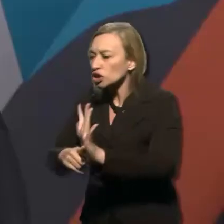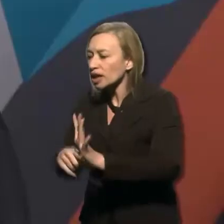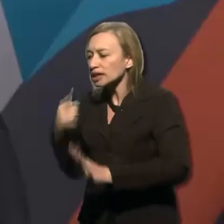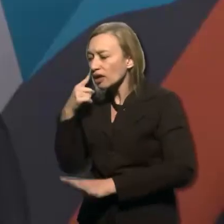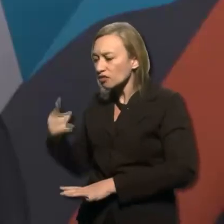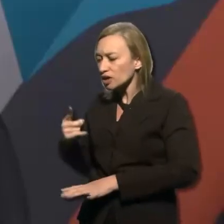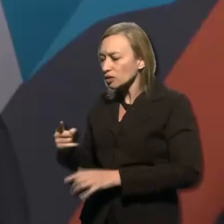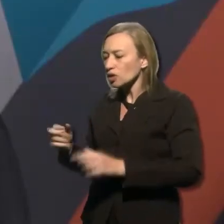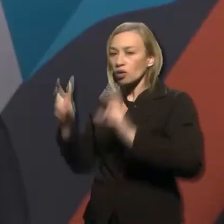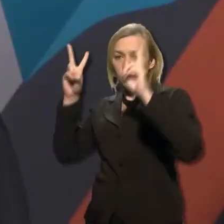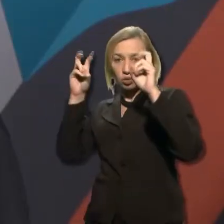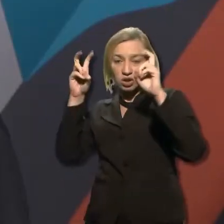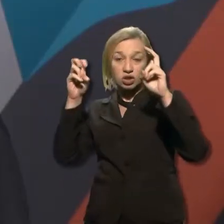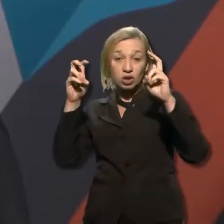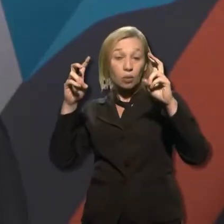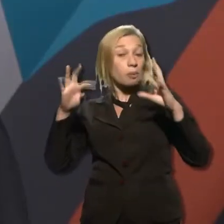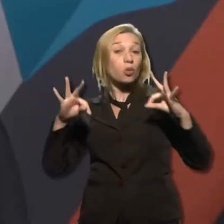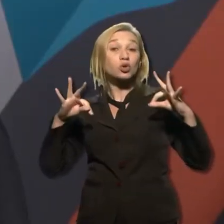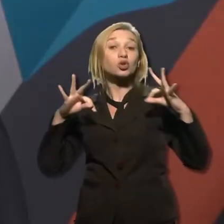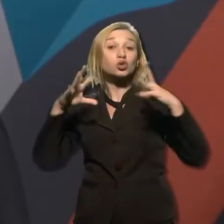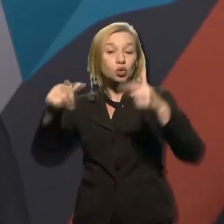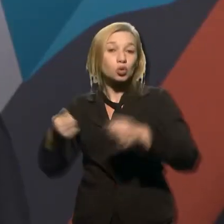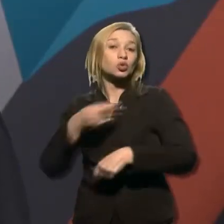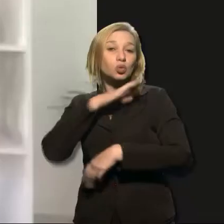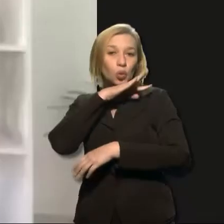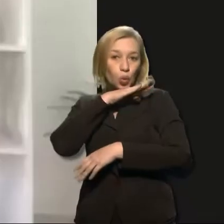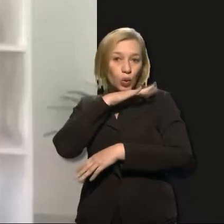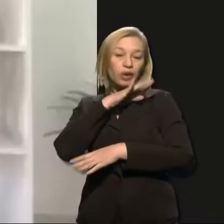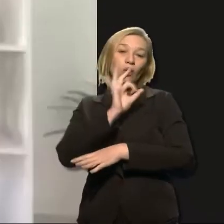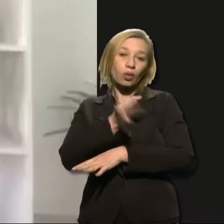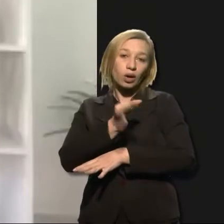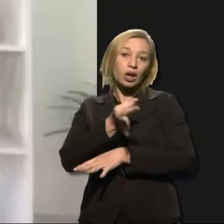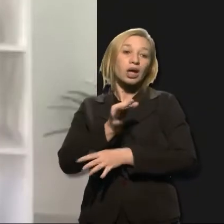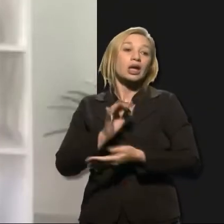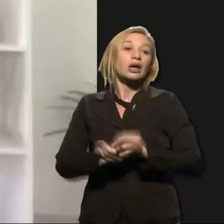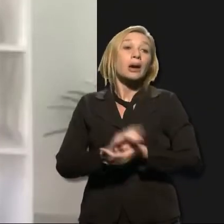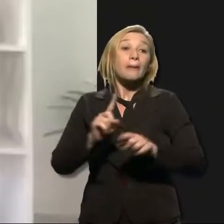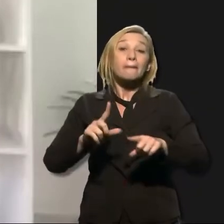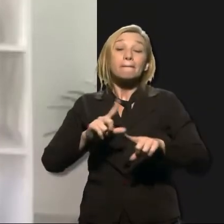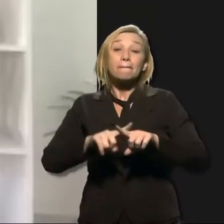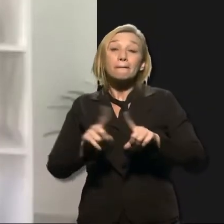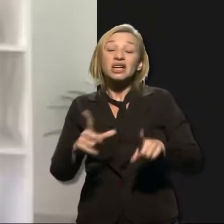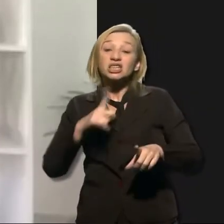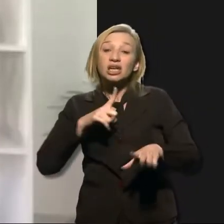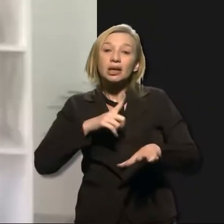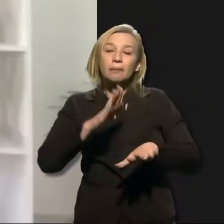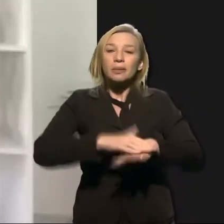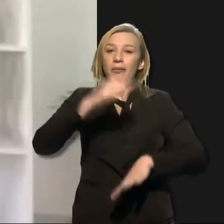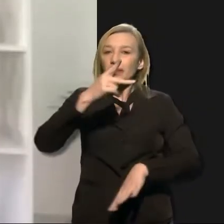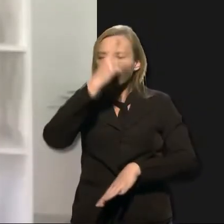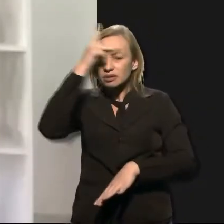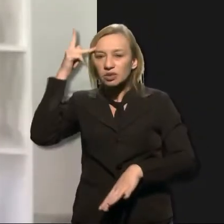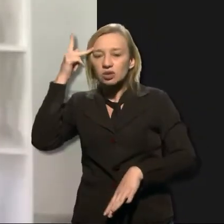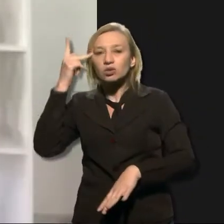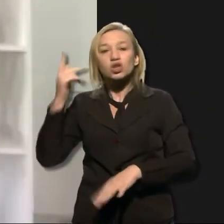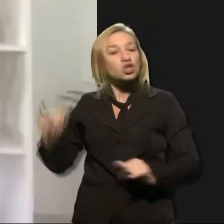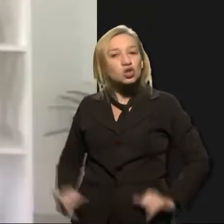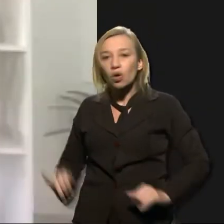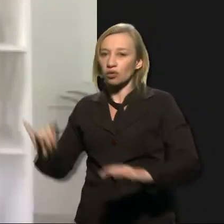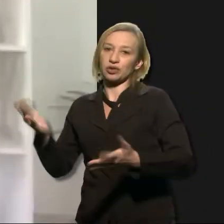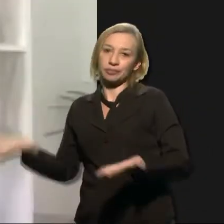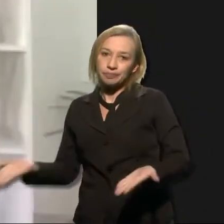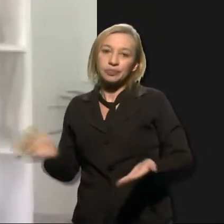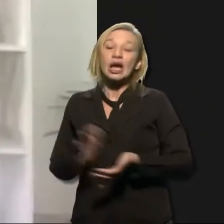condição, claro, a gente está vendo uma situação ruim para todos, mas numa situação ruim para todos, ainda tem gente